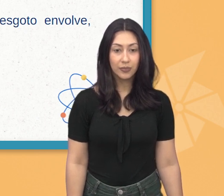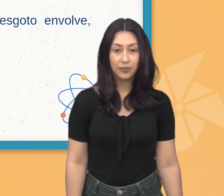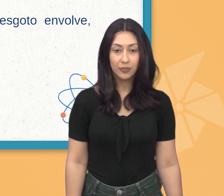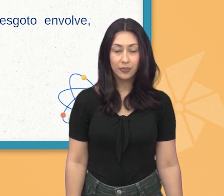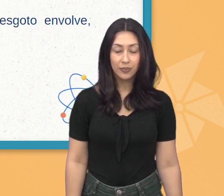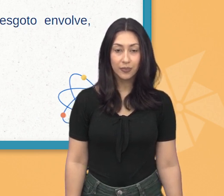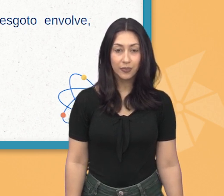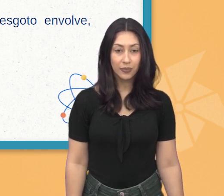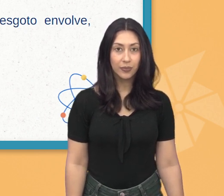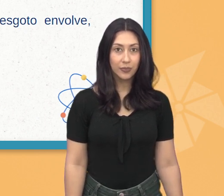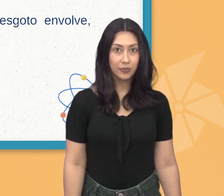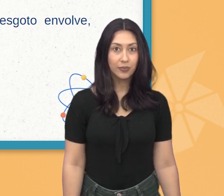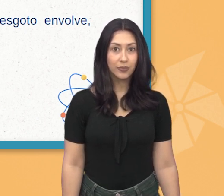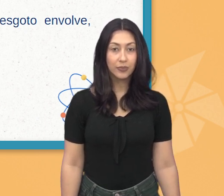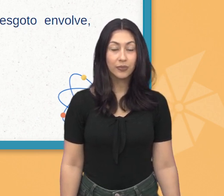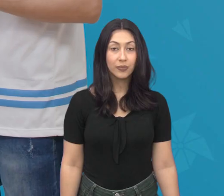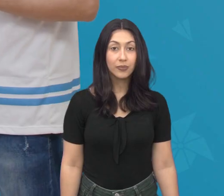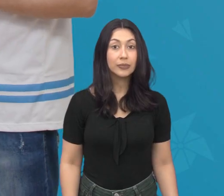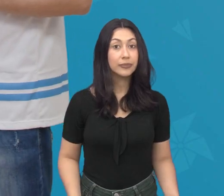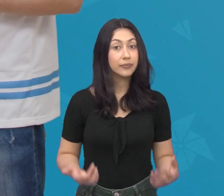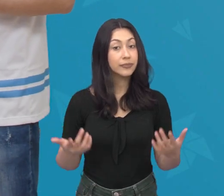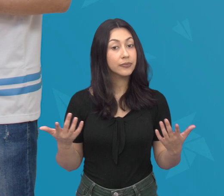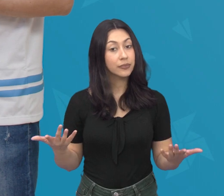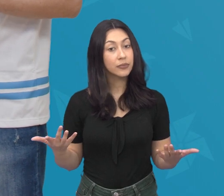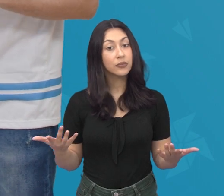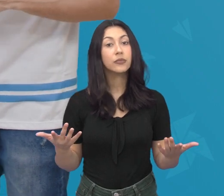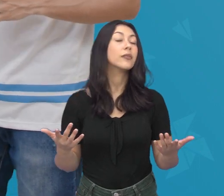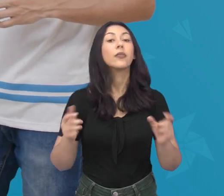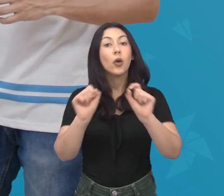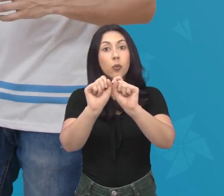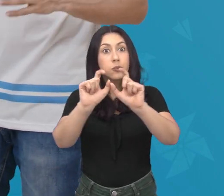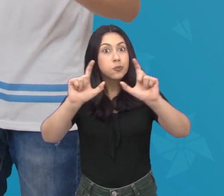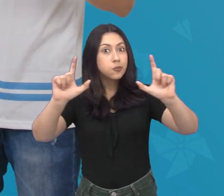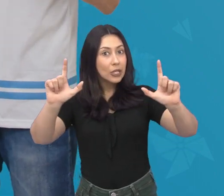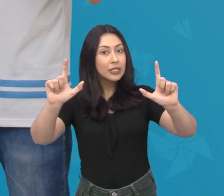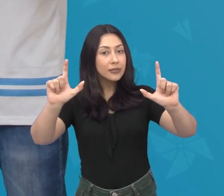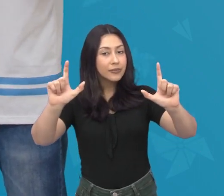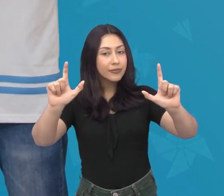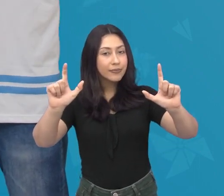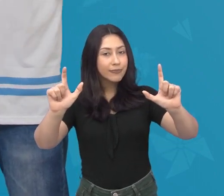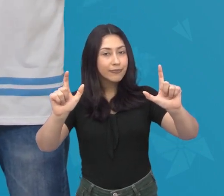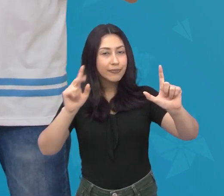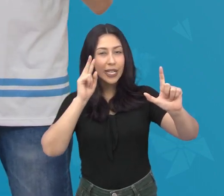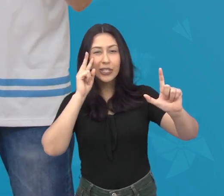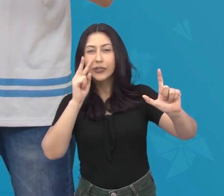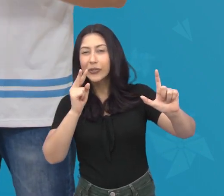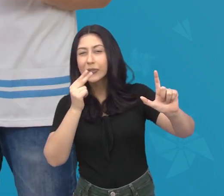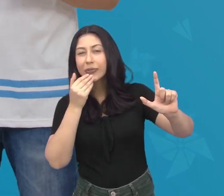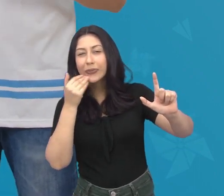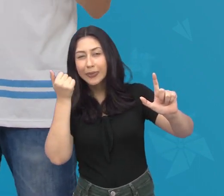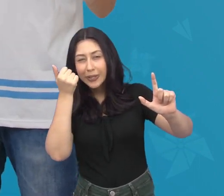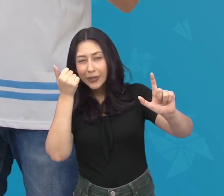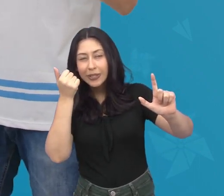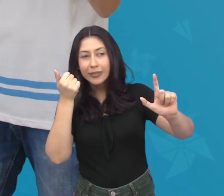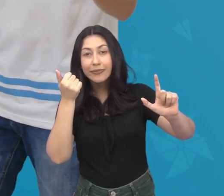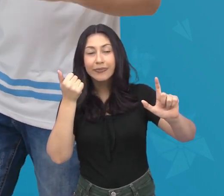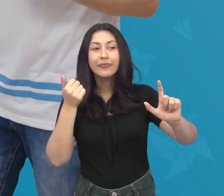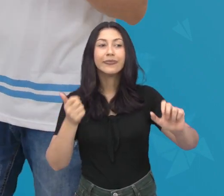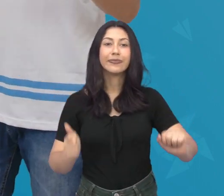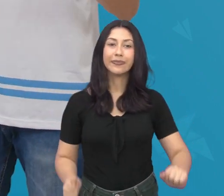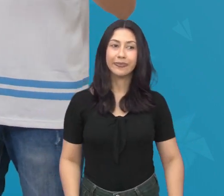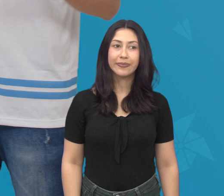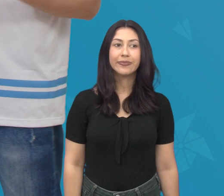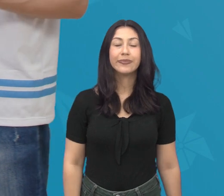decantação, fermentação e decantação. Bom, vou passar aqui para o slide seguinte, que eu ampliei a imagem para ficar um pouco mais